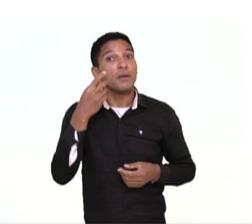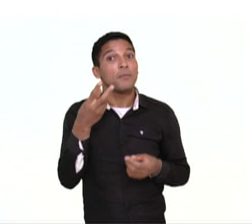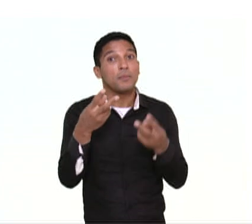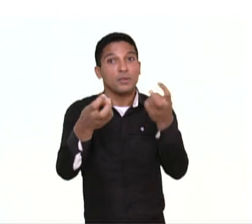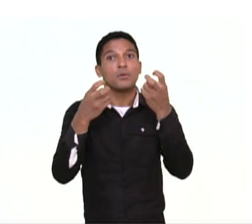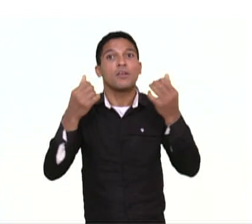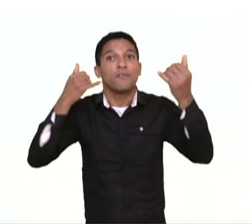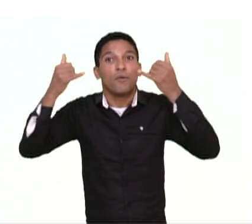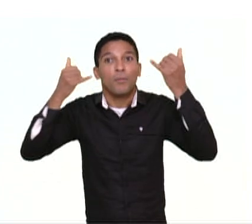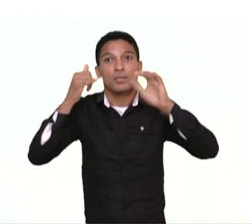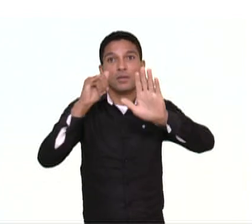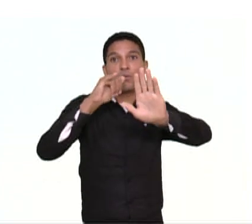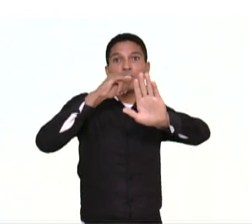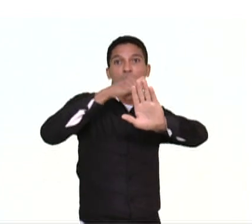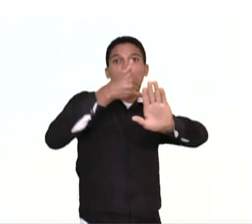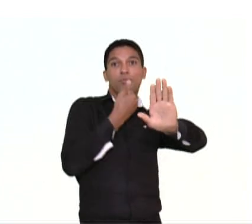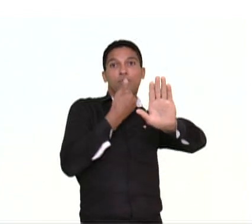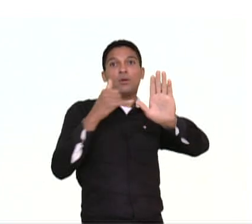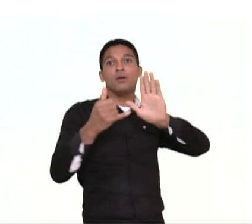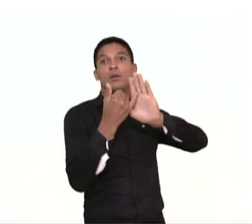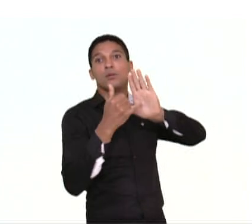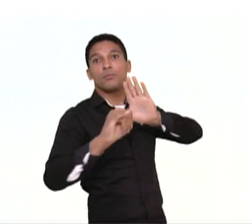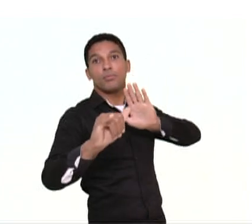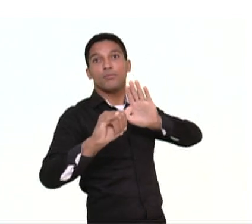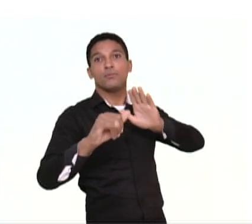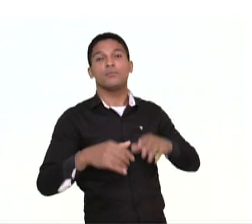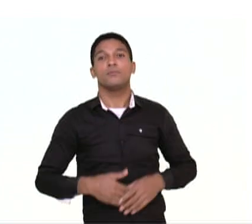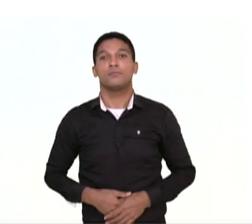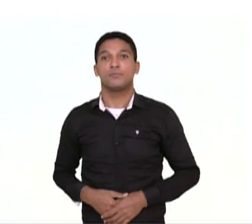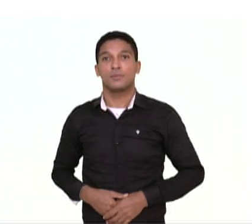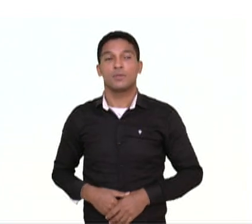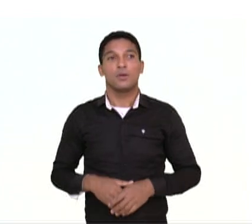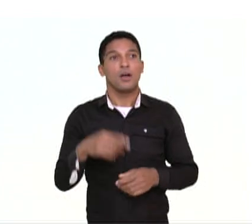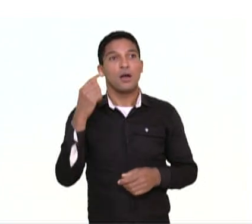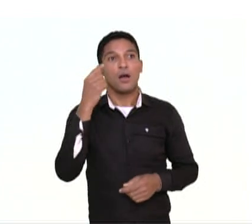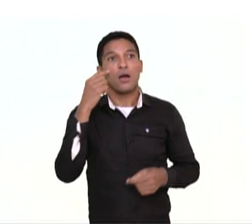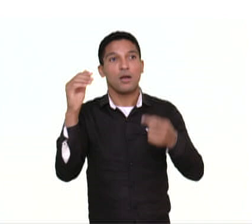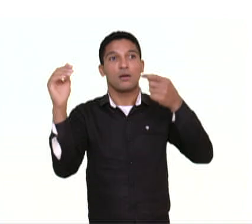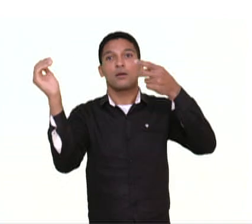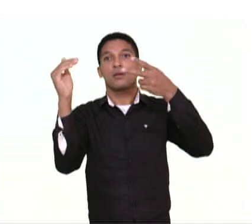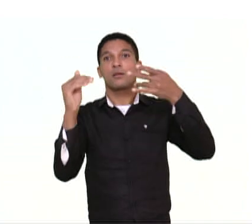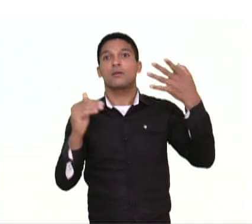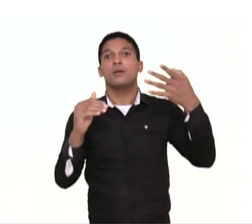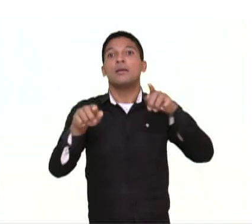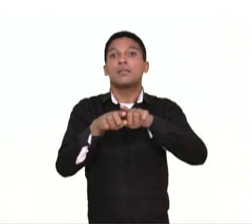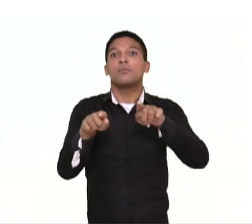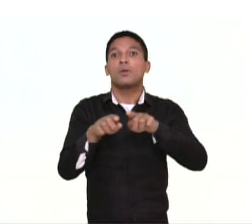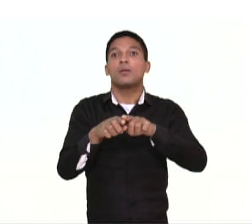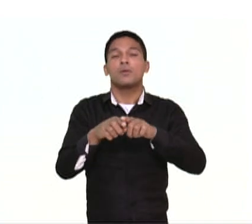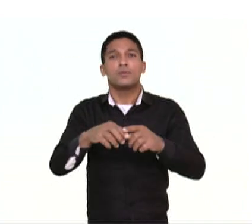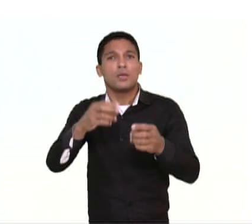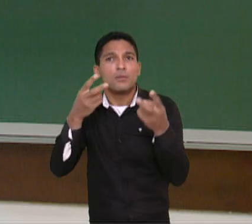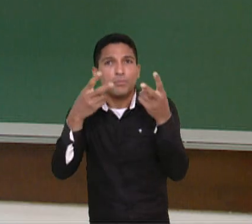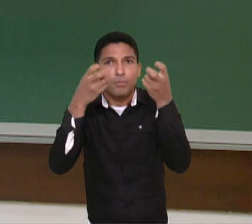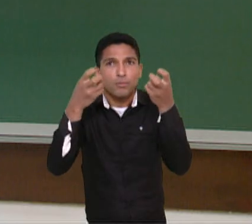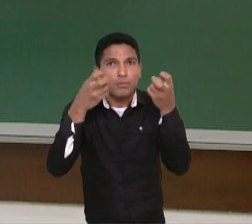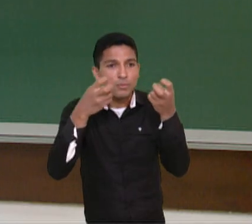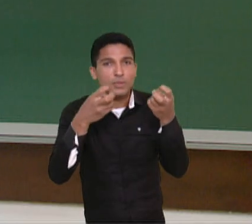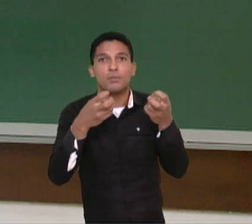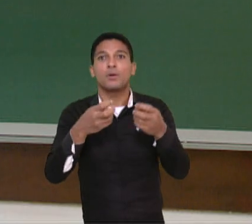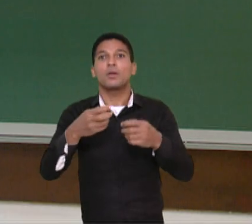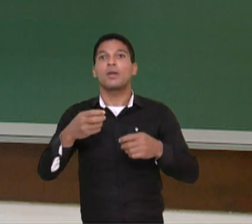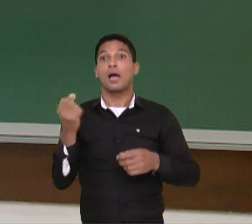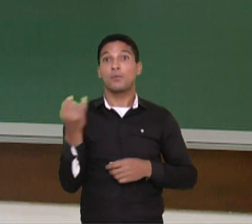gênero reportagem, identificar a importância de adequar a língua ao público e vamos diferenciar a